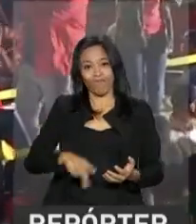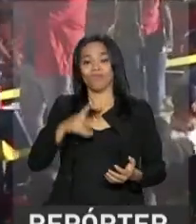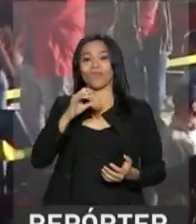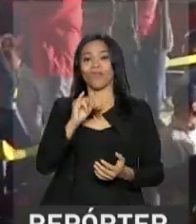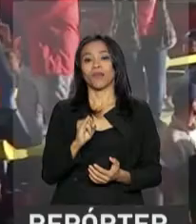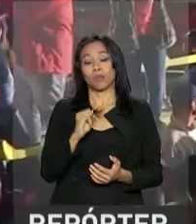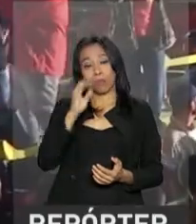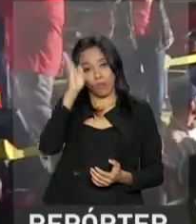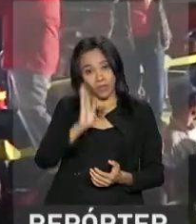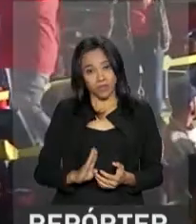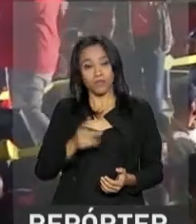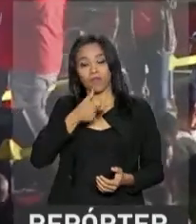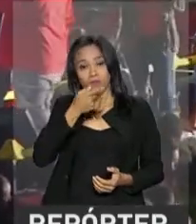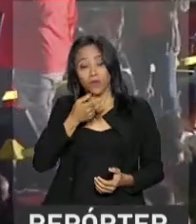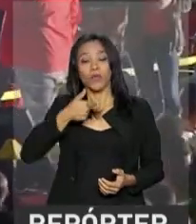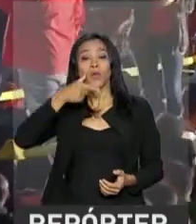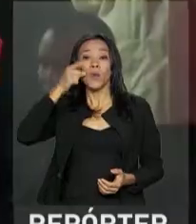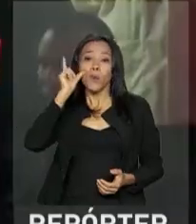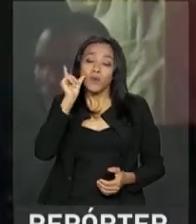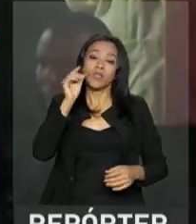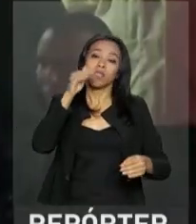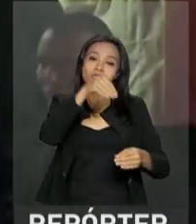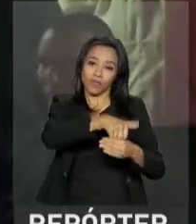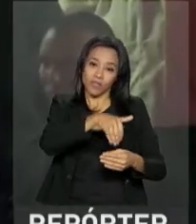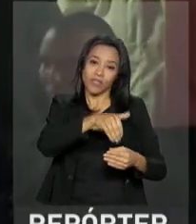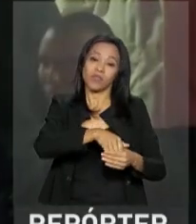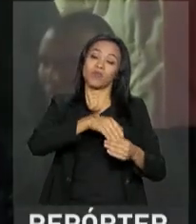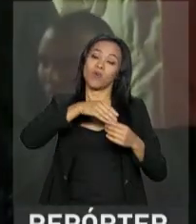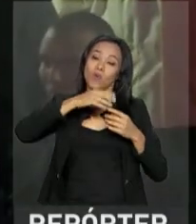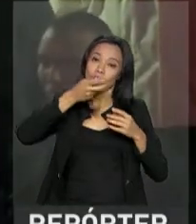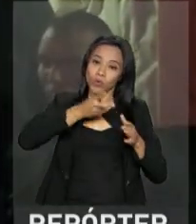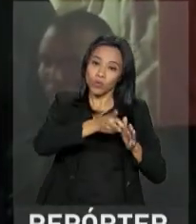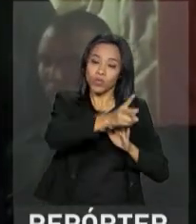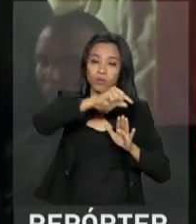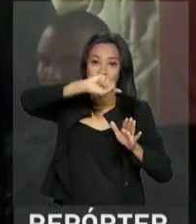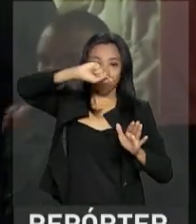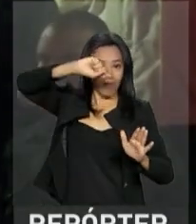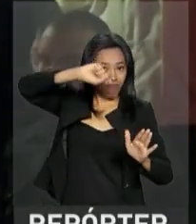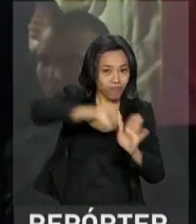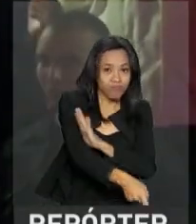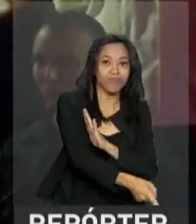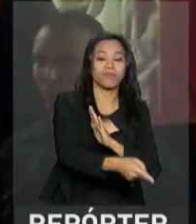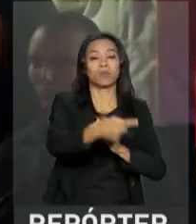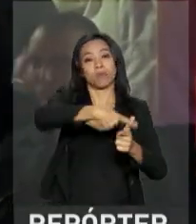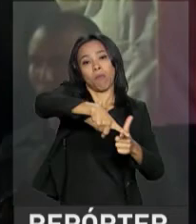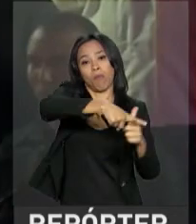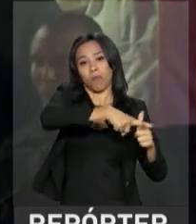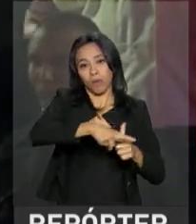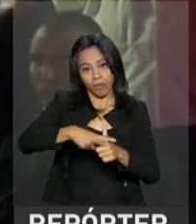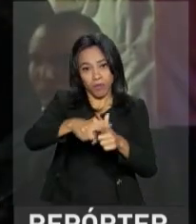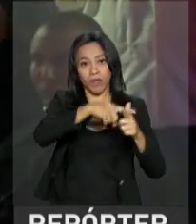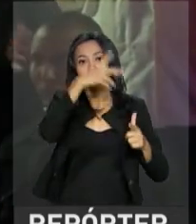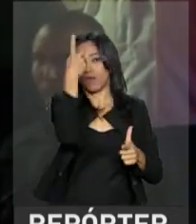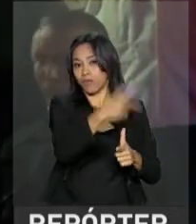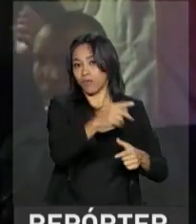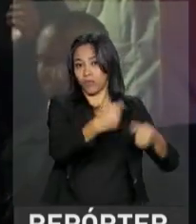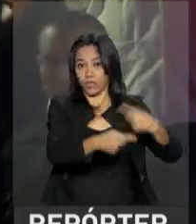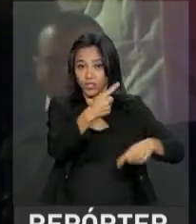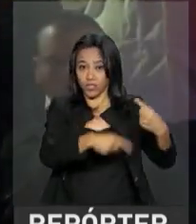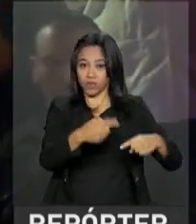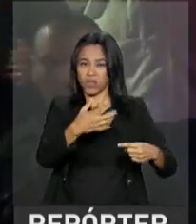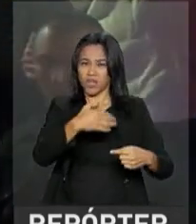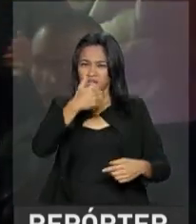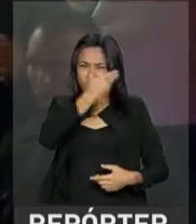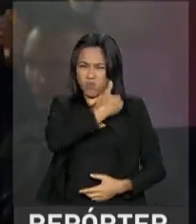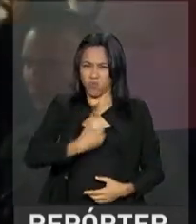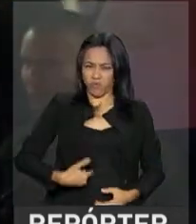também que as eleições de ontem aprofundam a crise política no vizinho, reforçam o caráter autoritário do regime e